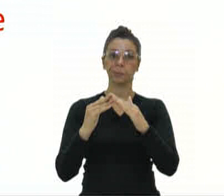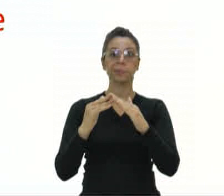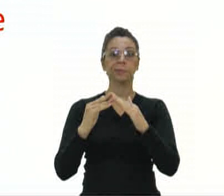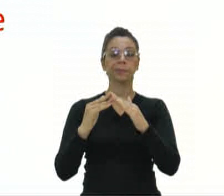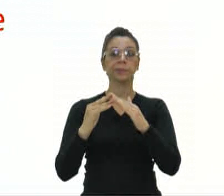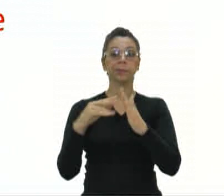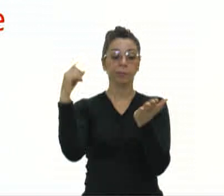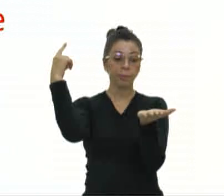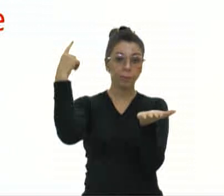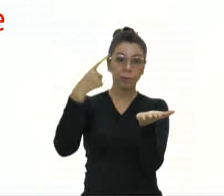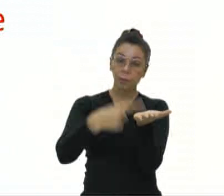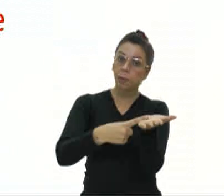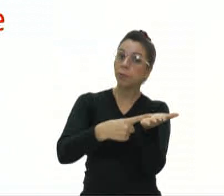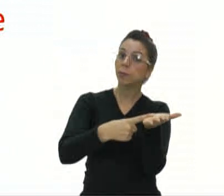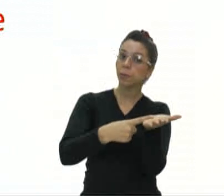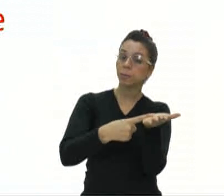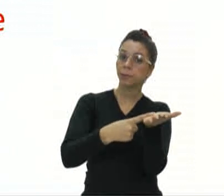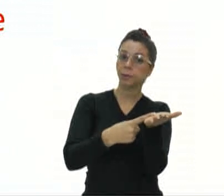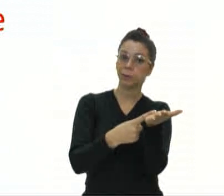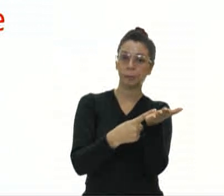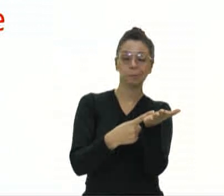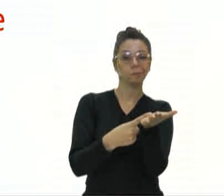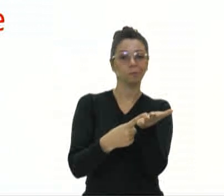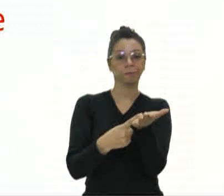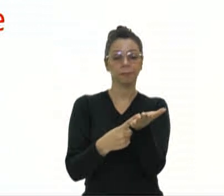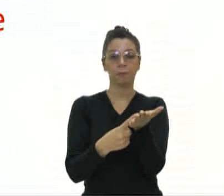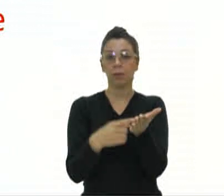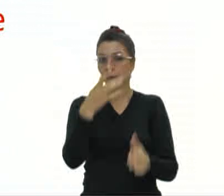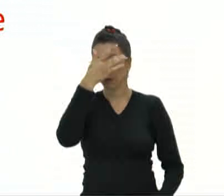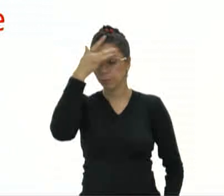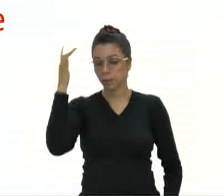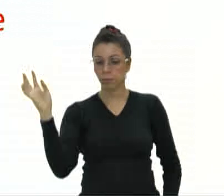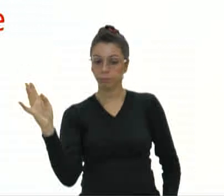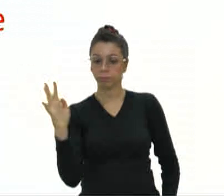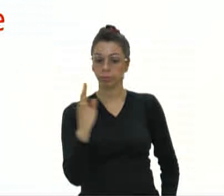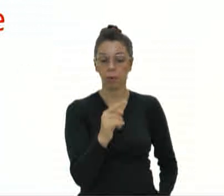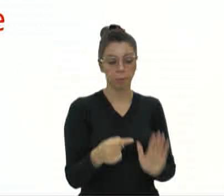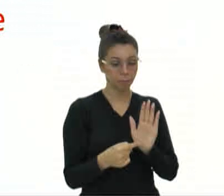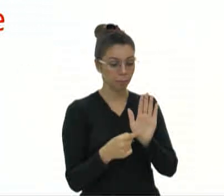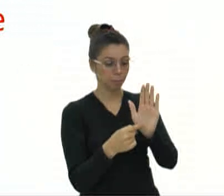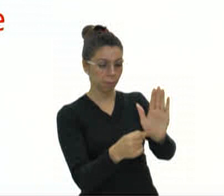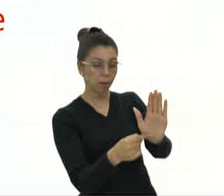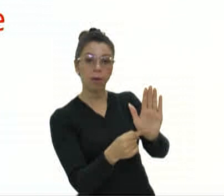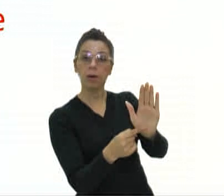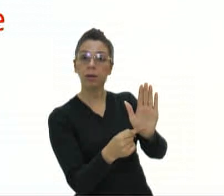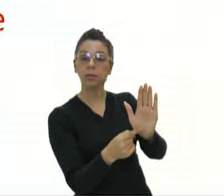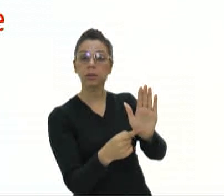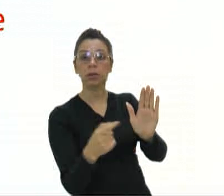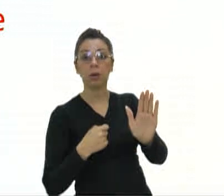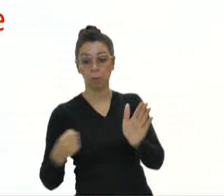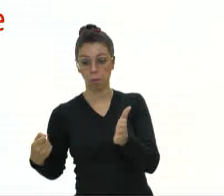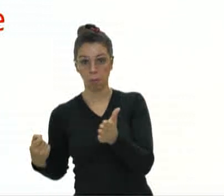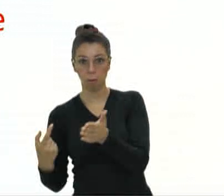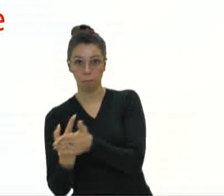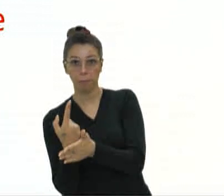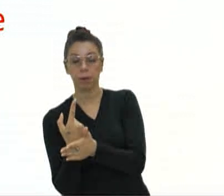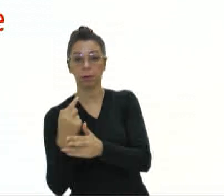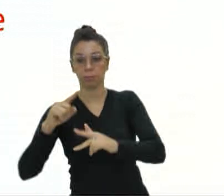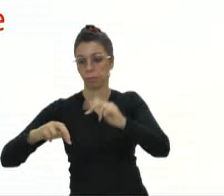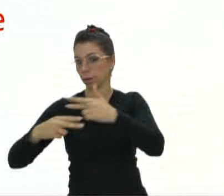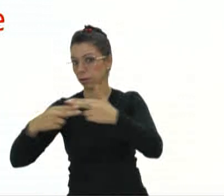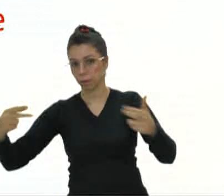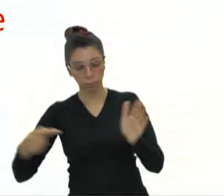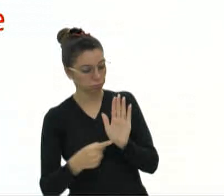pelo acordo estabelecido, as pessoas passam e mostram os produtos que compraram, mostram a